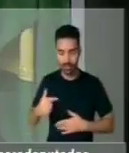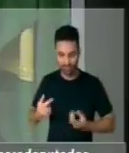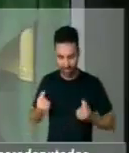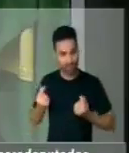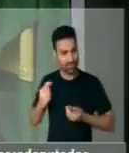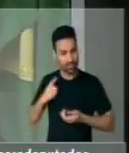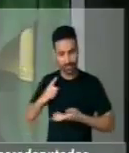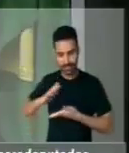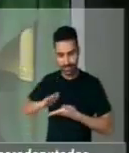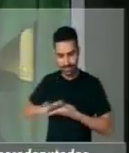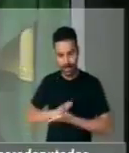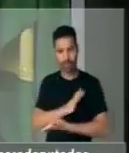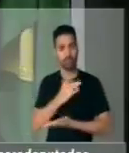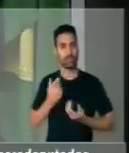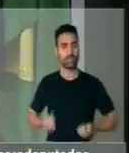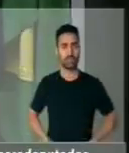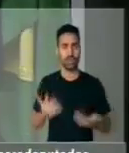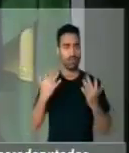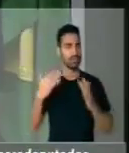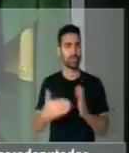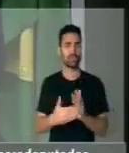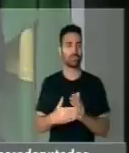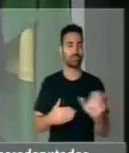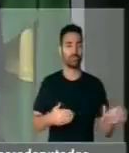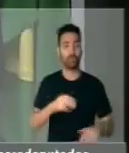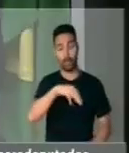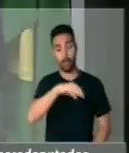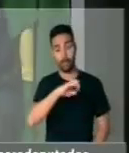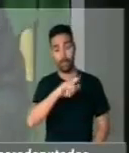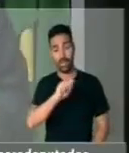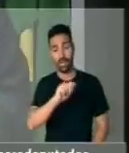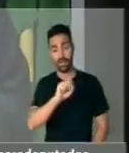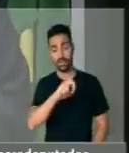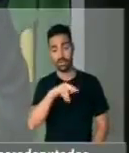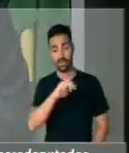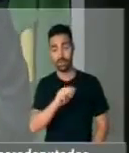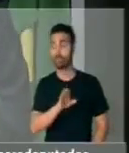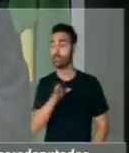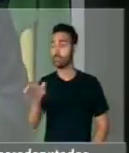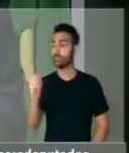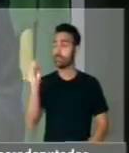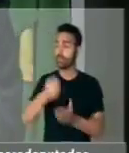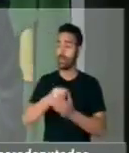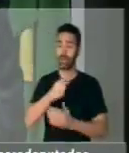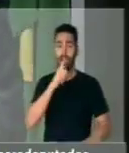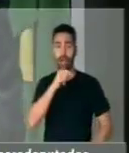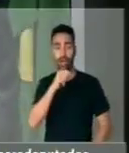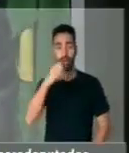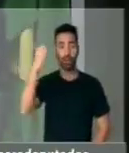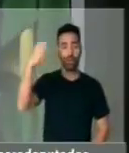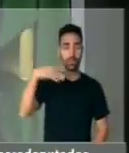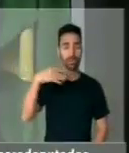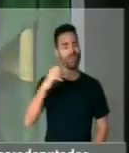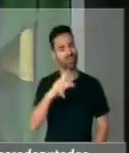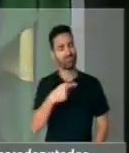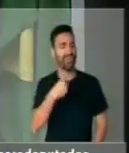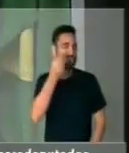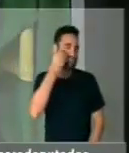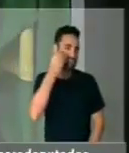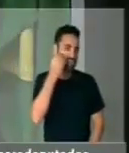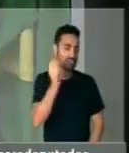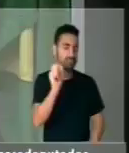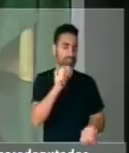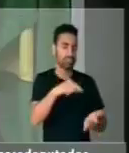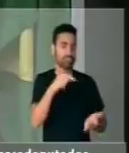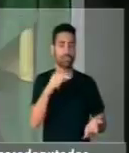último tostão, você não sai dali. Na Mega Sena, você vai pagar a sua conta de água, luz, lá na lotérica, você joga, às vezes, outra